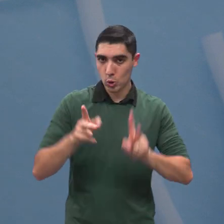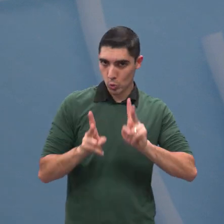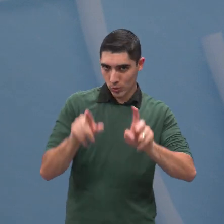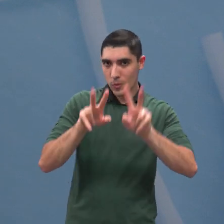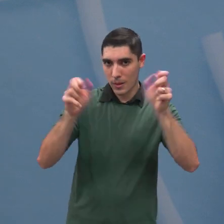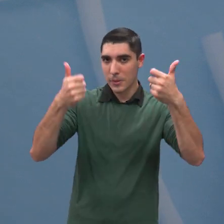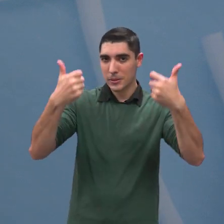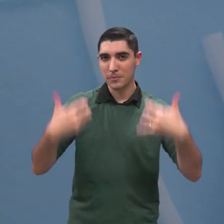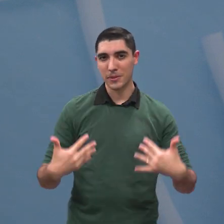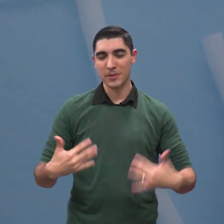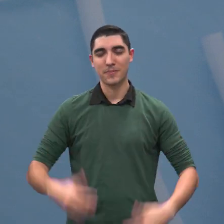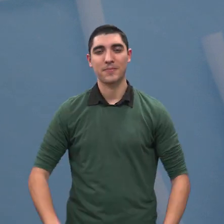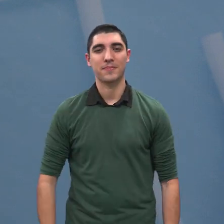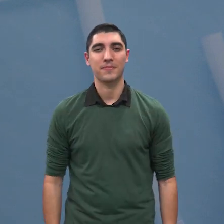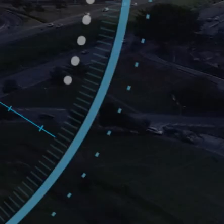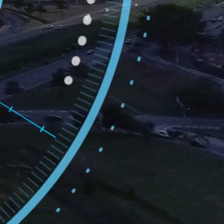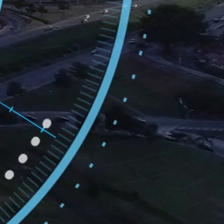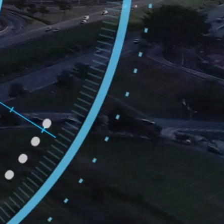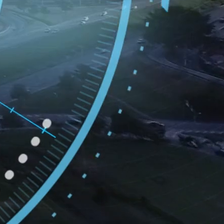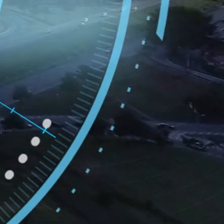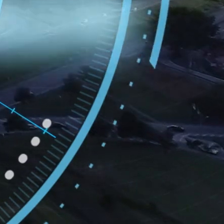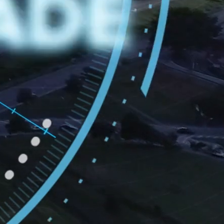bloco. Voltamos já.